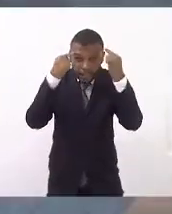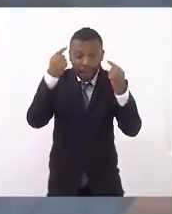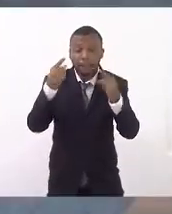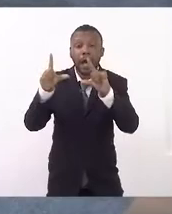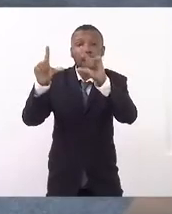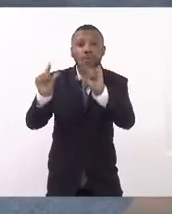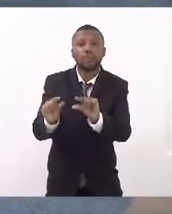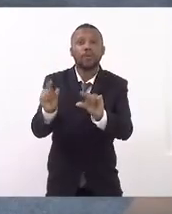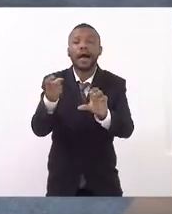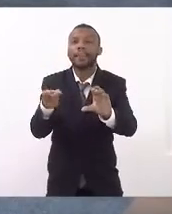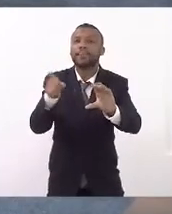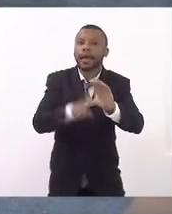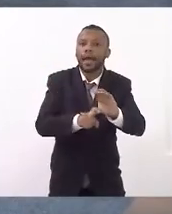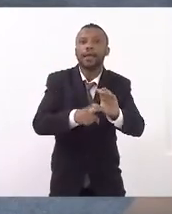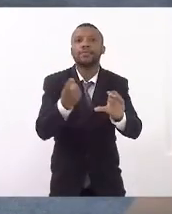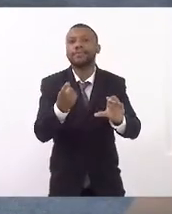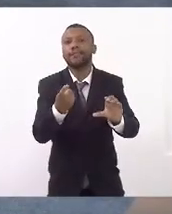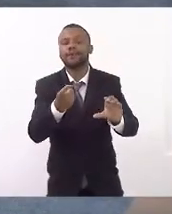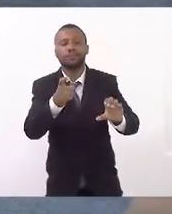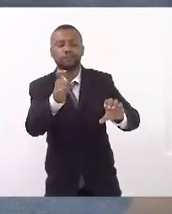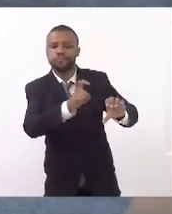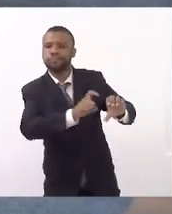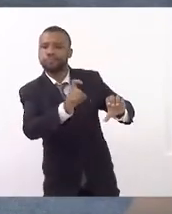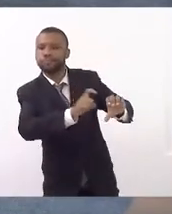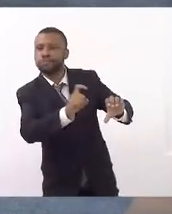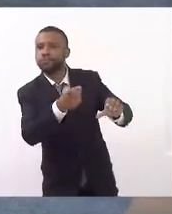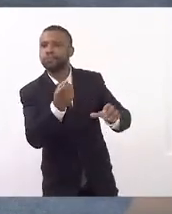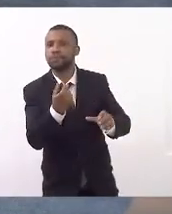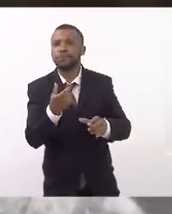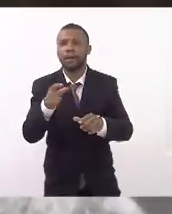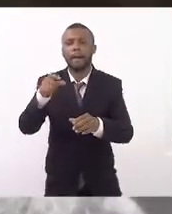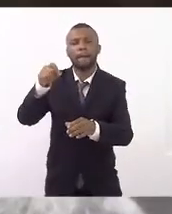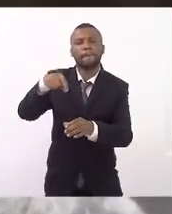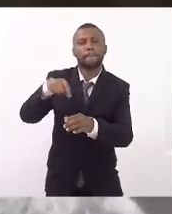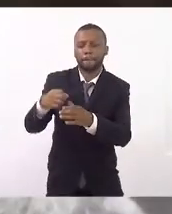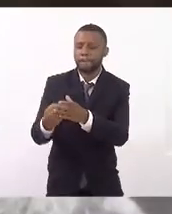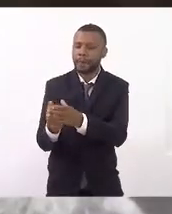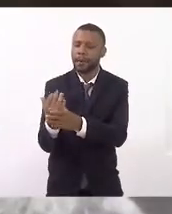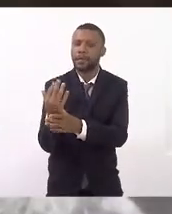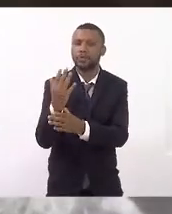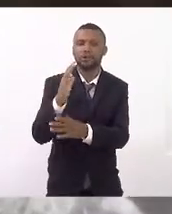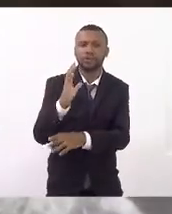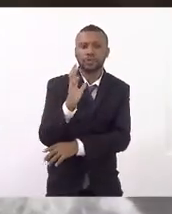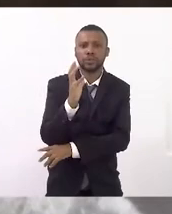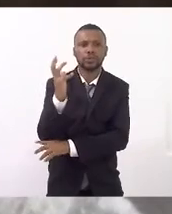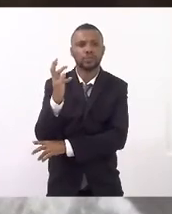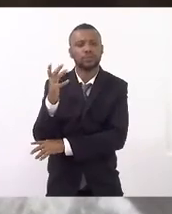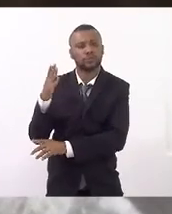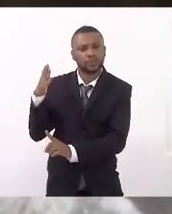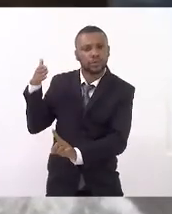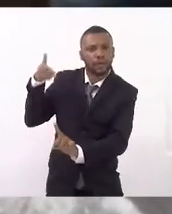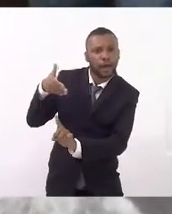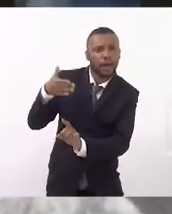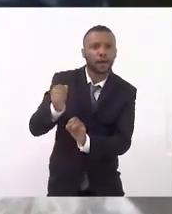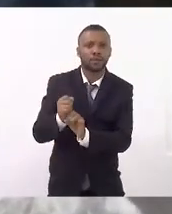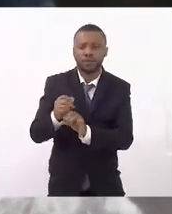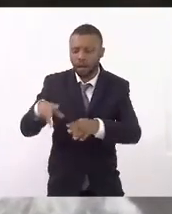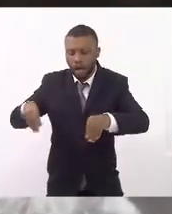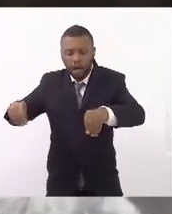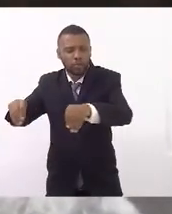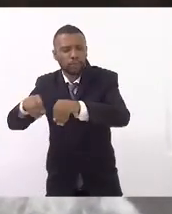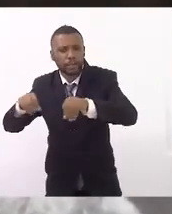fertilizantes. Por exemplo, plantio direto, adubação verde, combate biológico às pragas, etc. Mas a